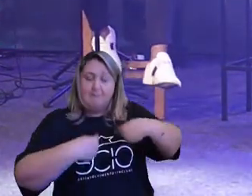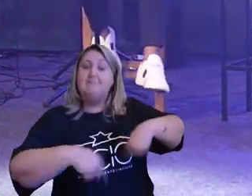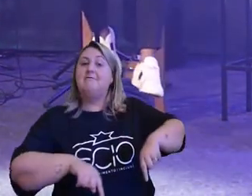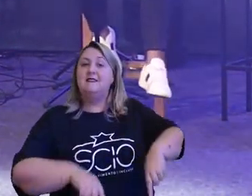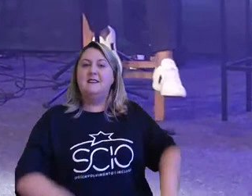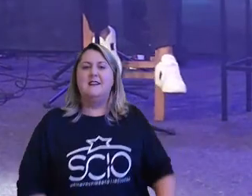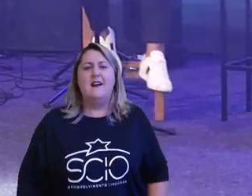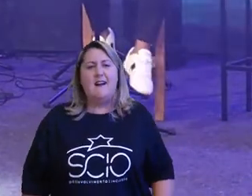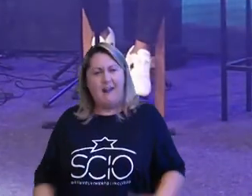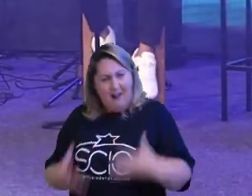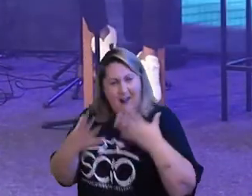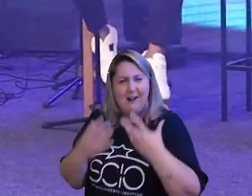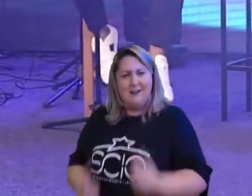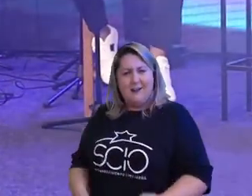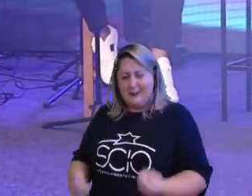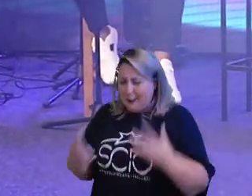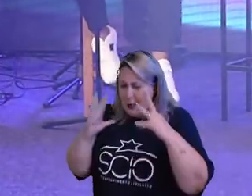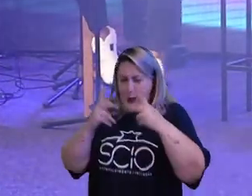Investe em mim.